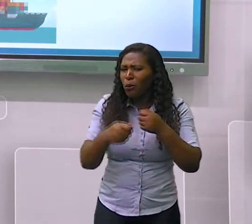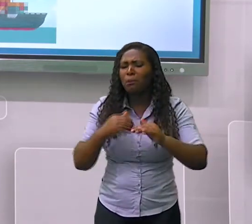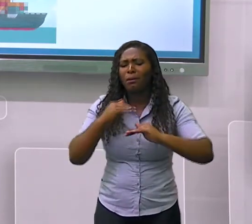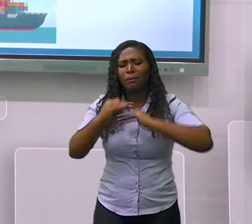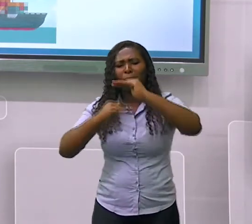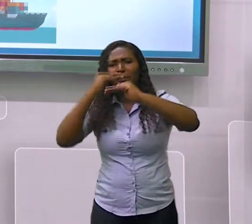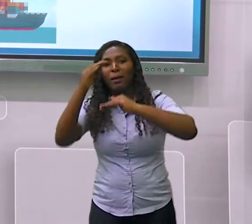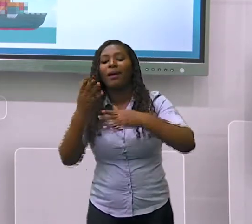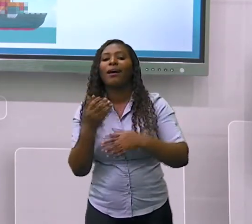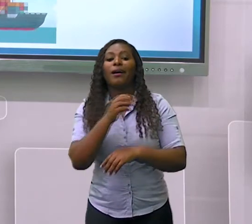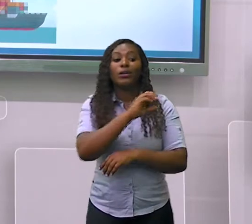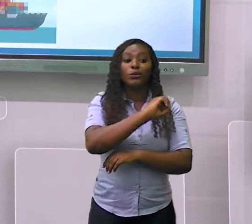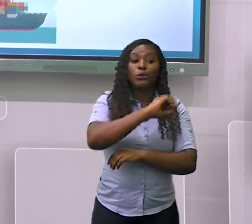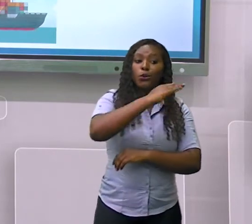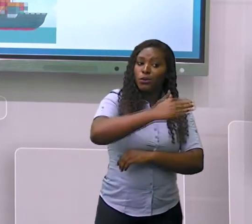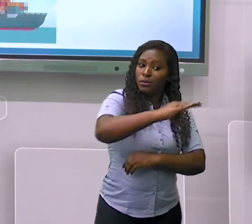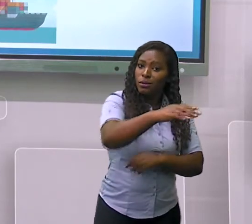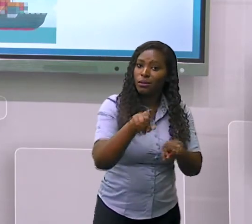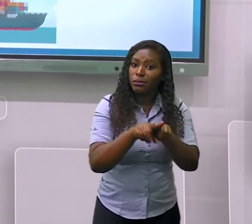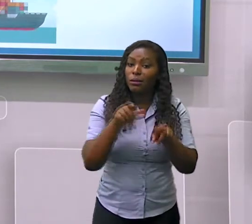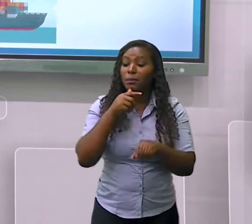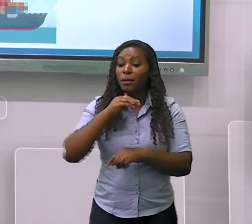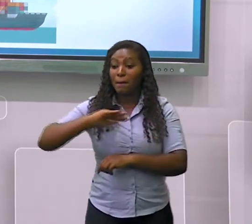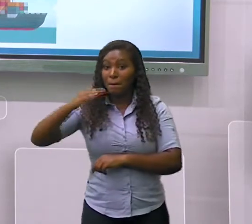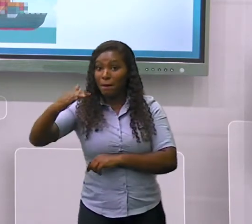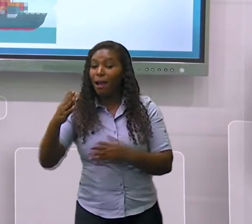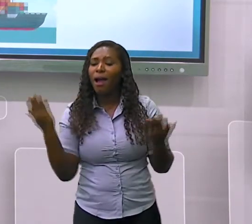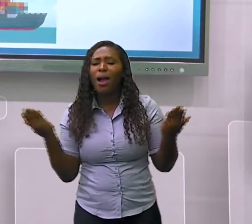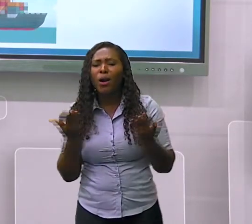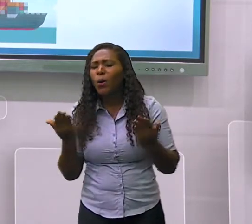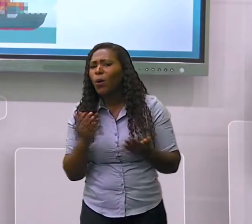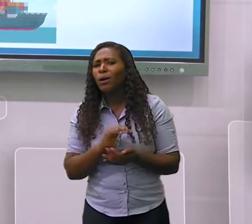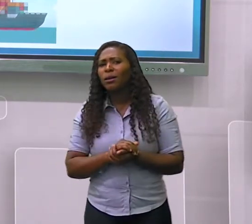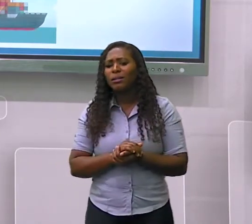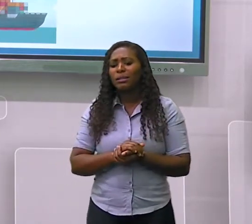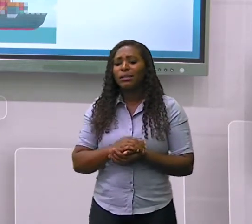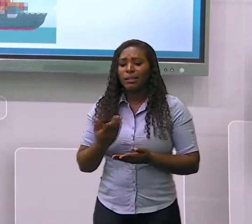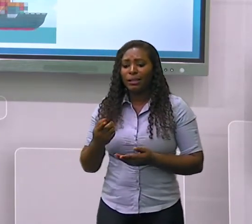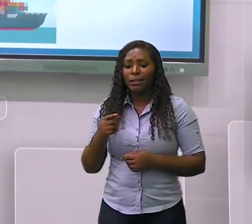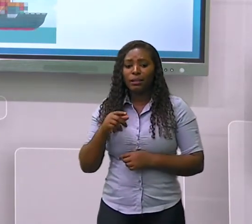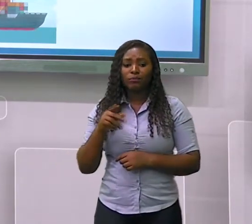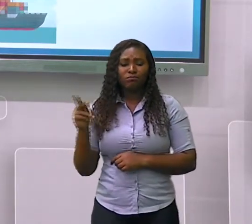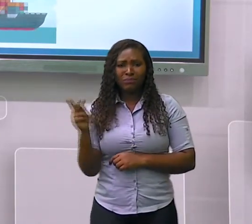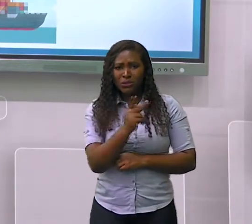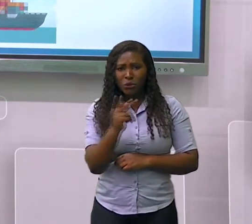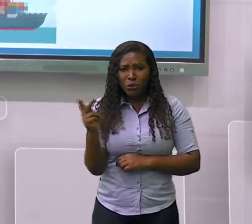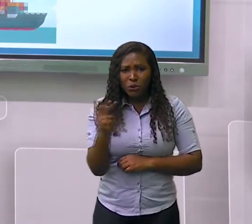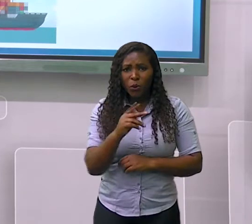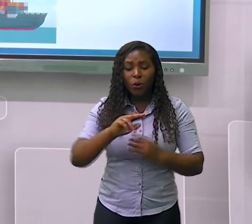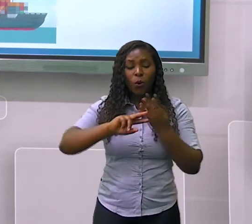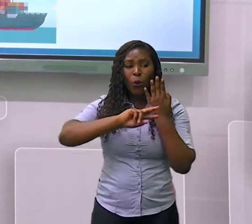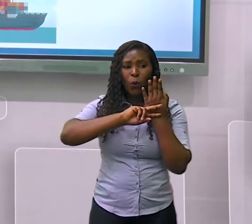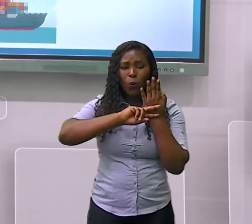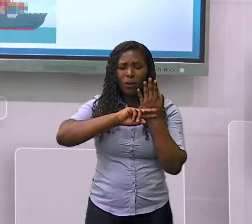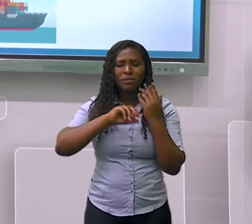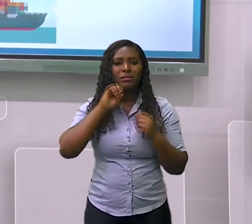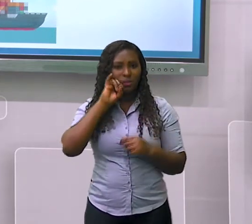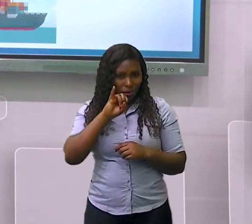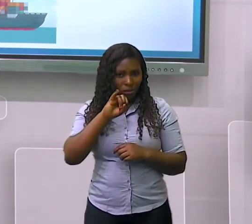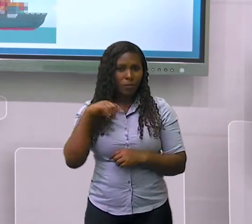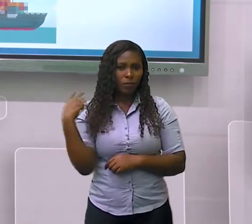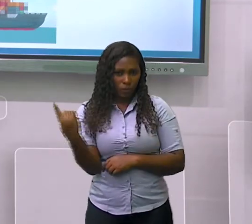a estas áreas. Você consegue identificar algum risco que